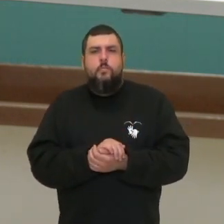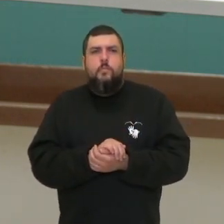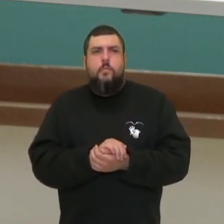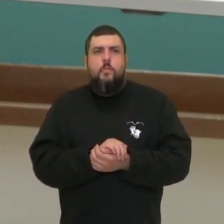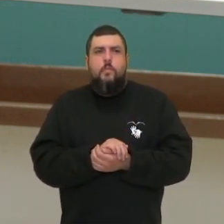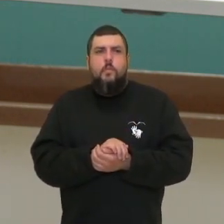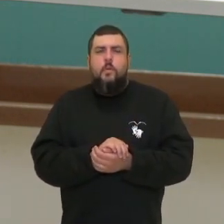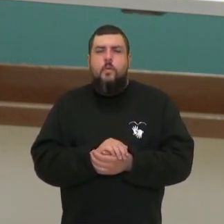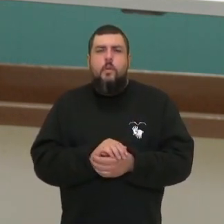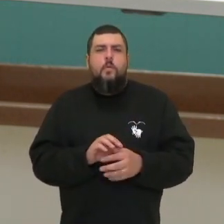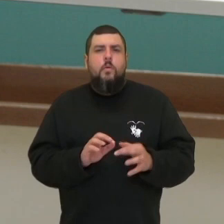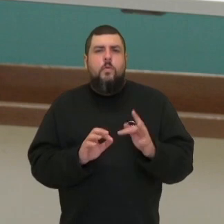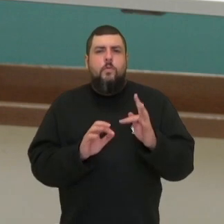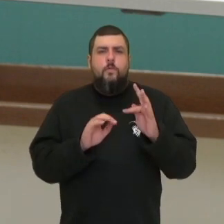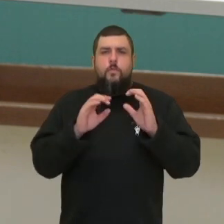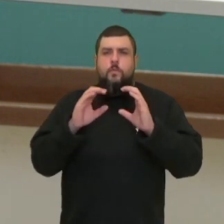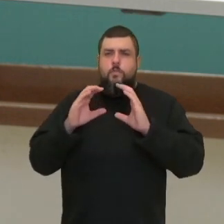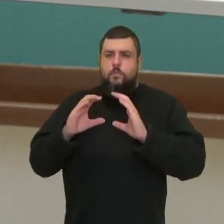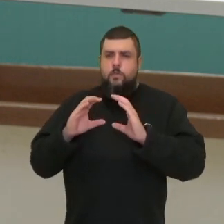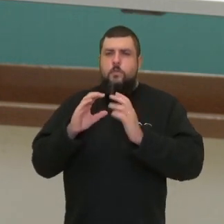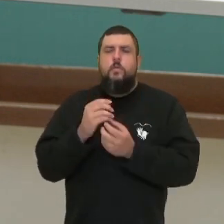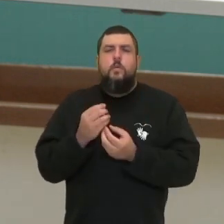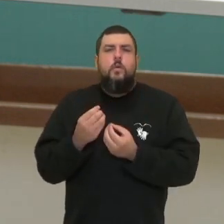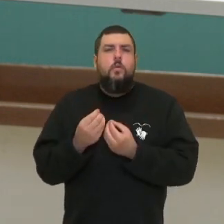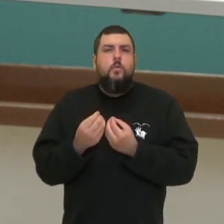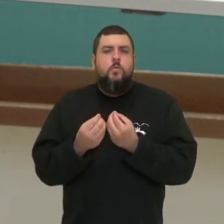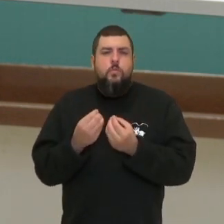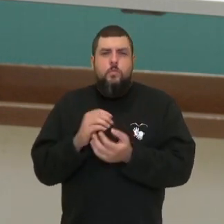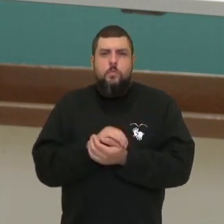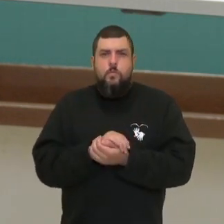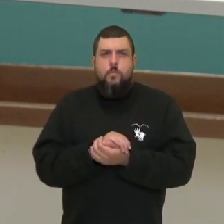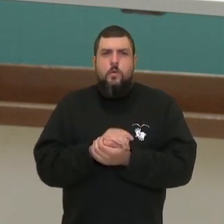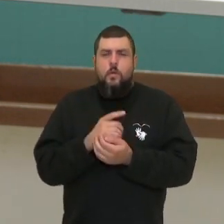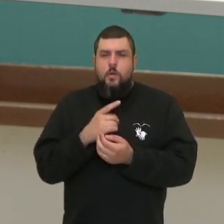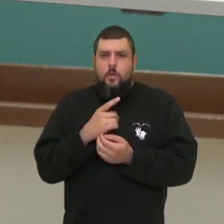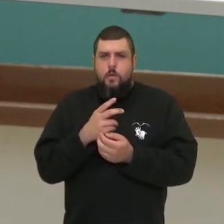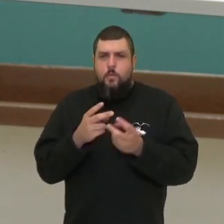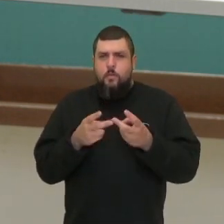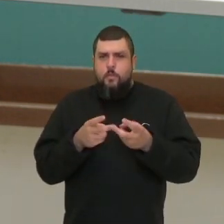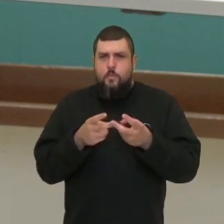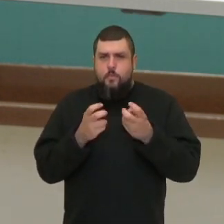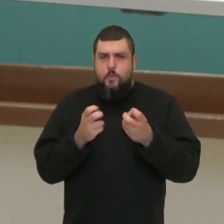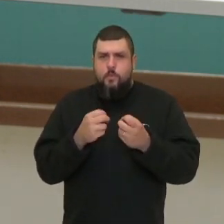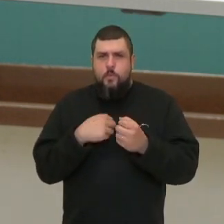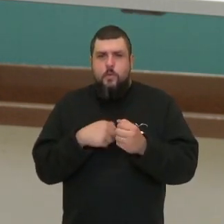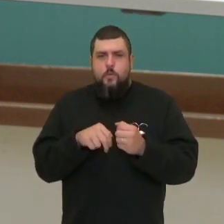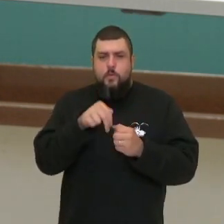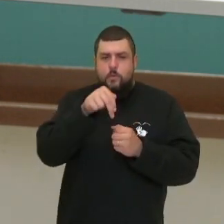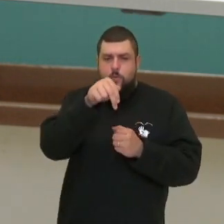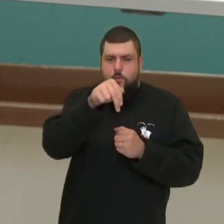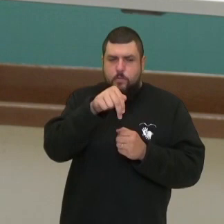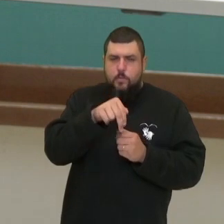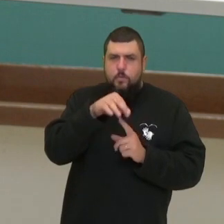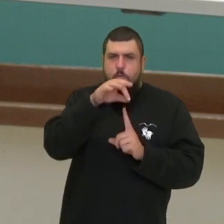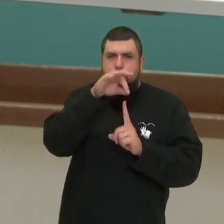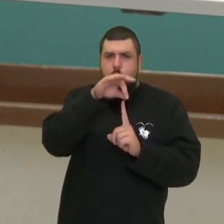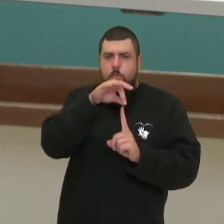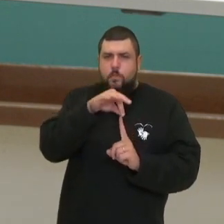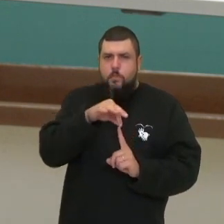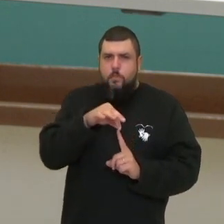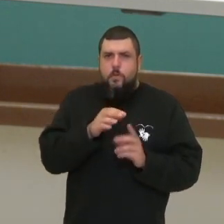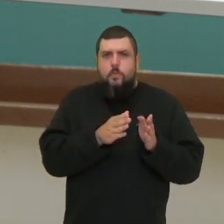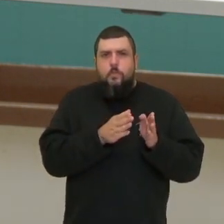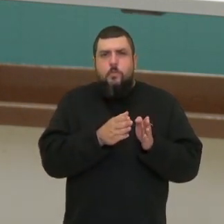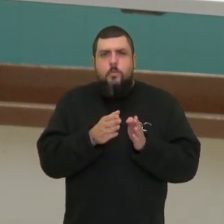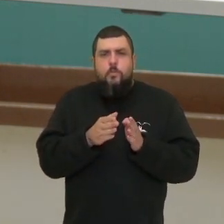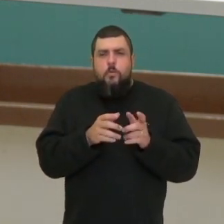maneira. Aqui está os termos, né? O N termos, a posição. A